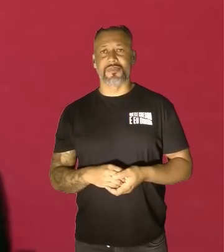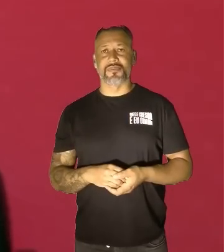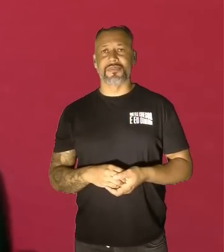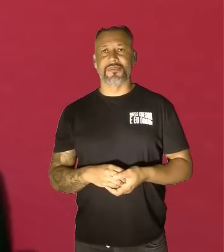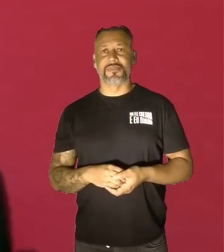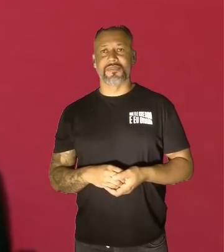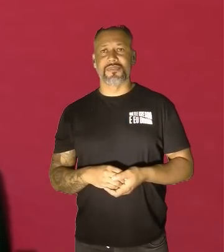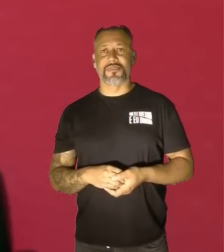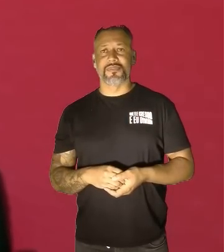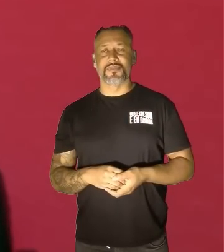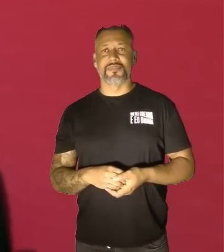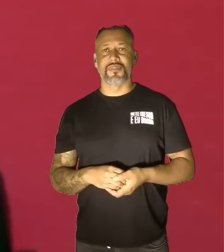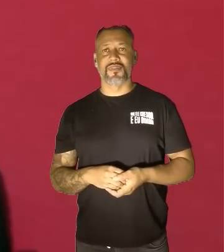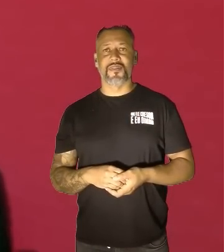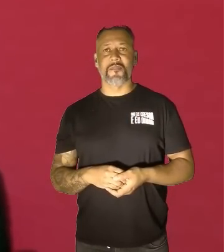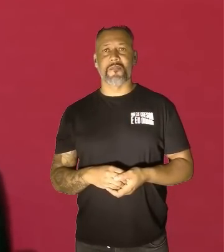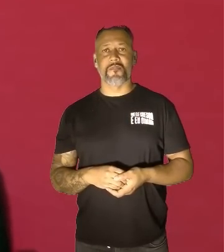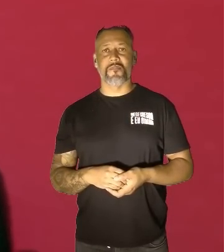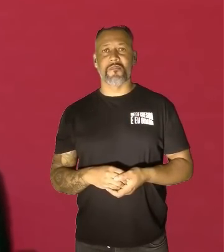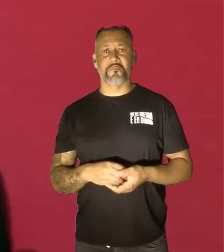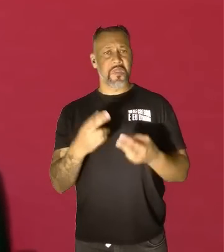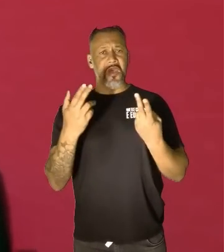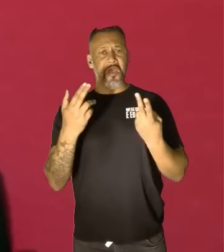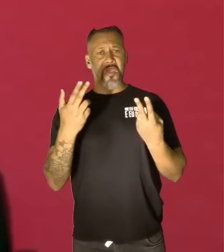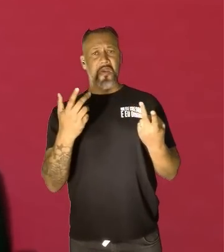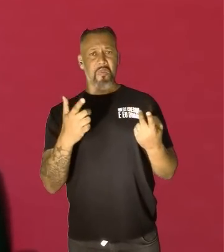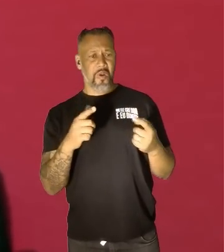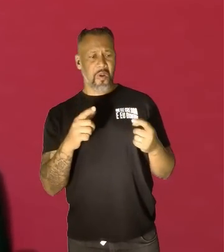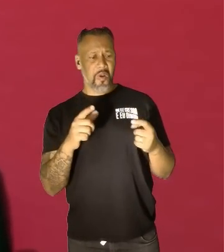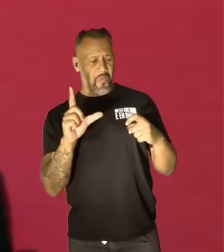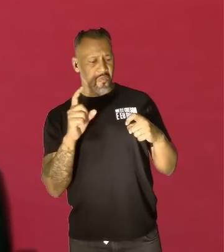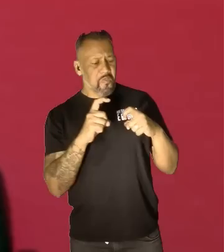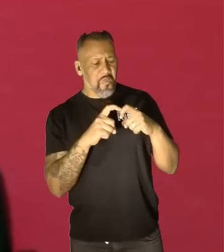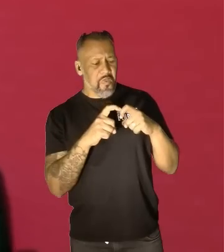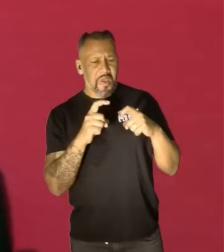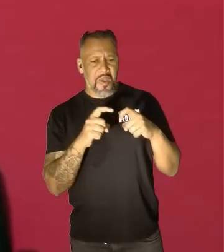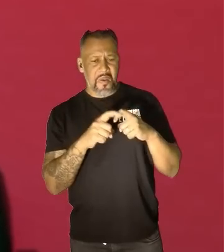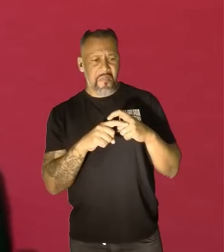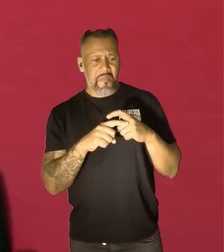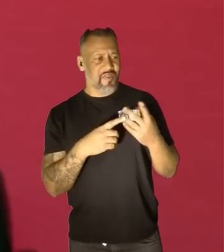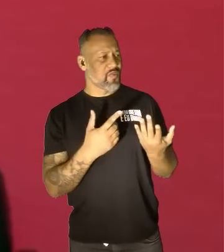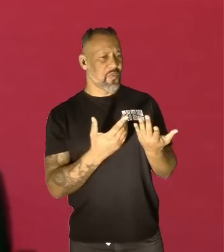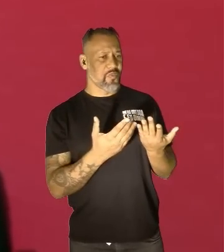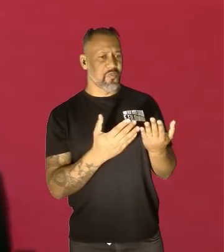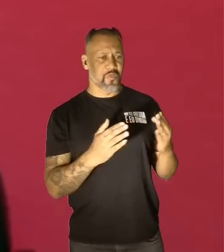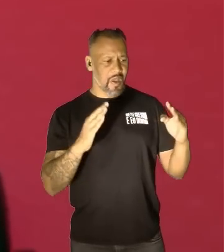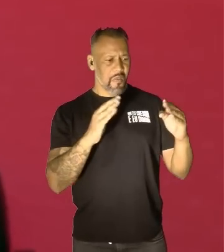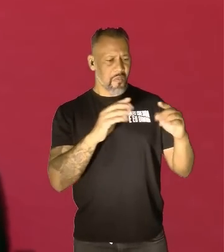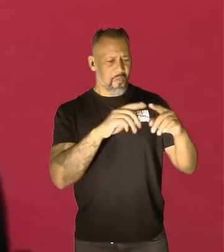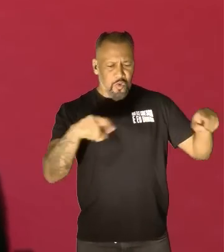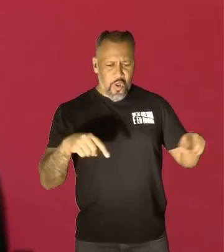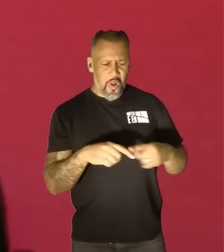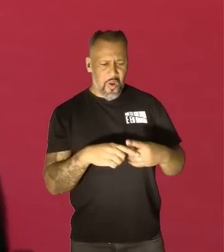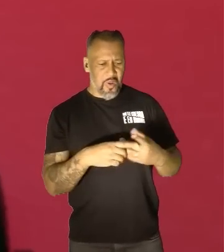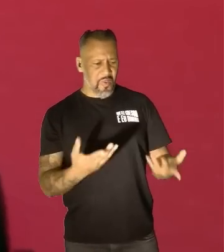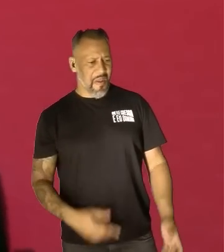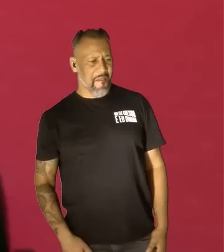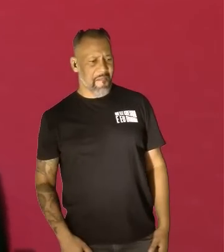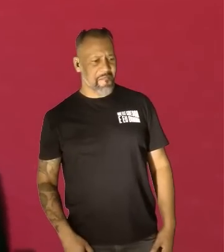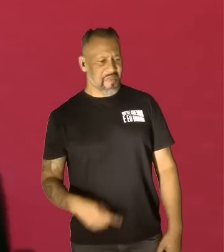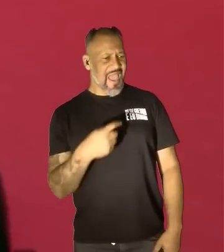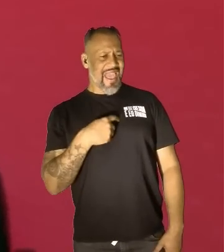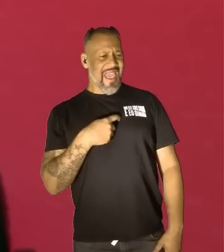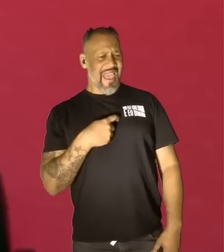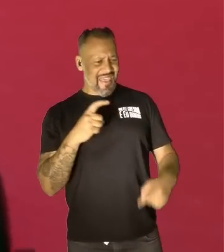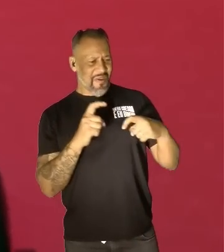Como que eu posso, é a mesma coisa que o médico abrir um consultório e começar a clinicar sem ter sentado numa universidade para